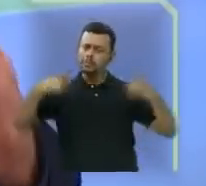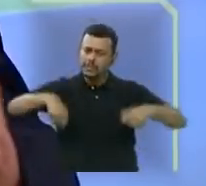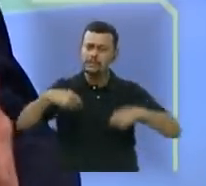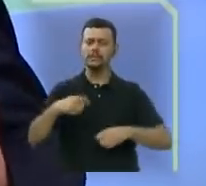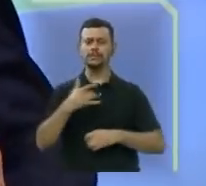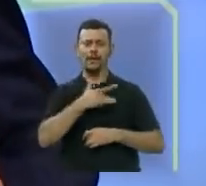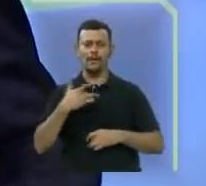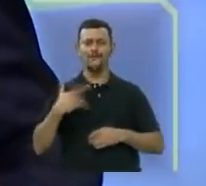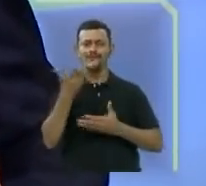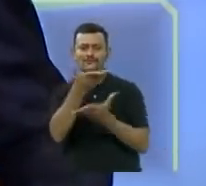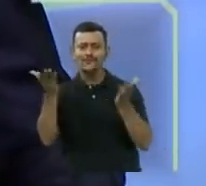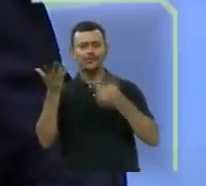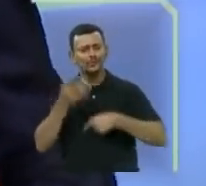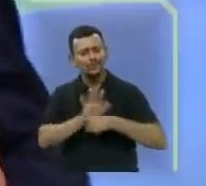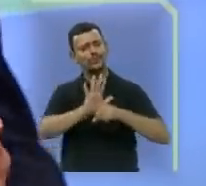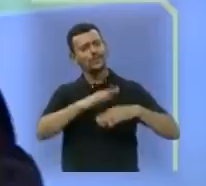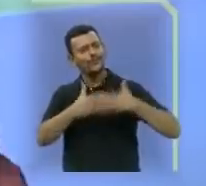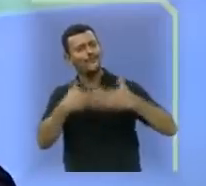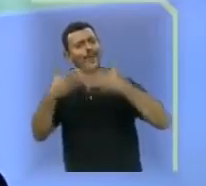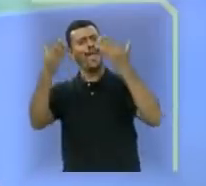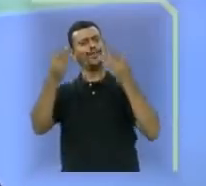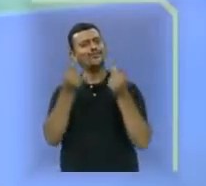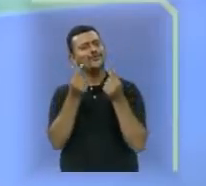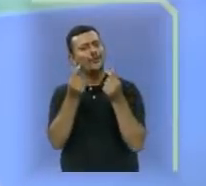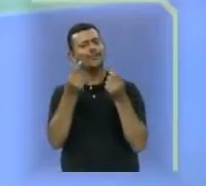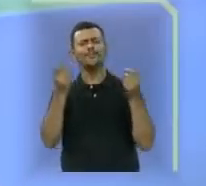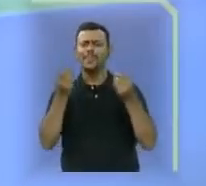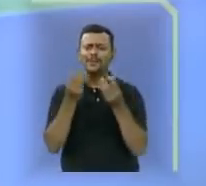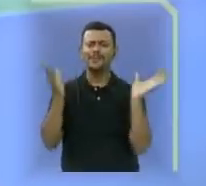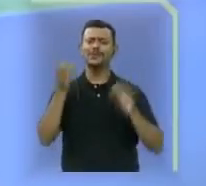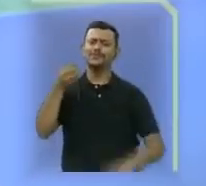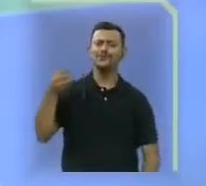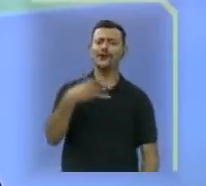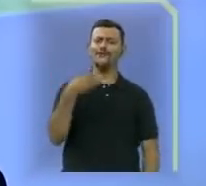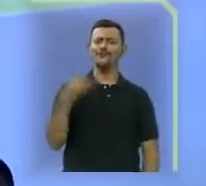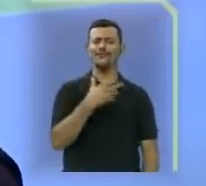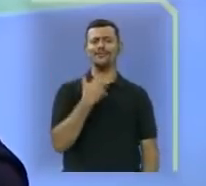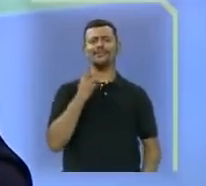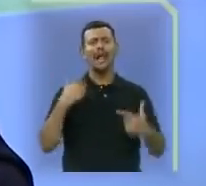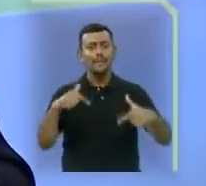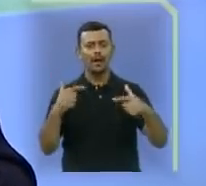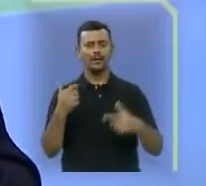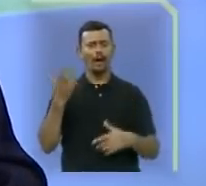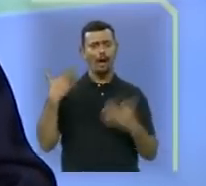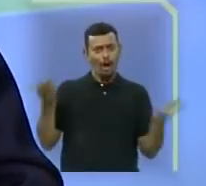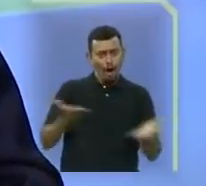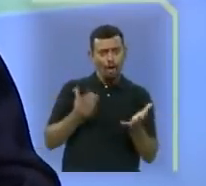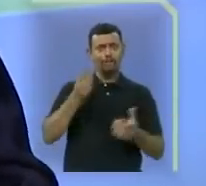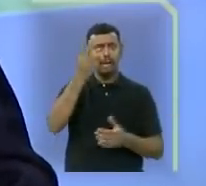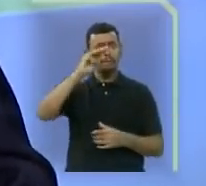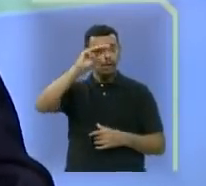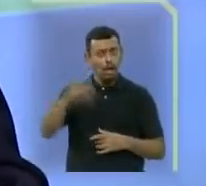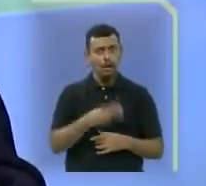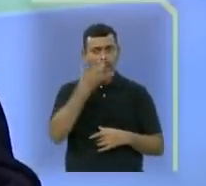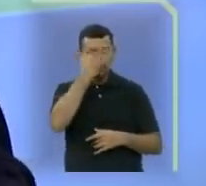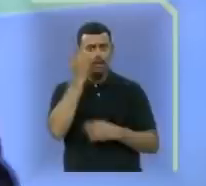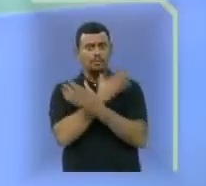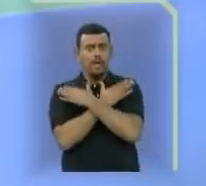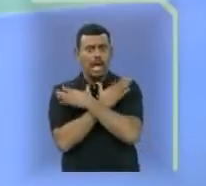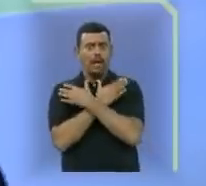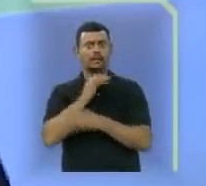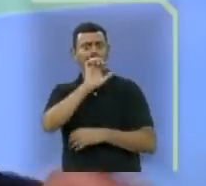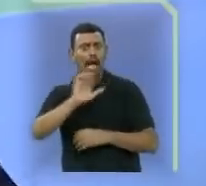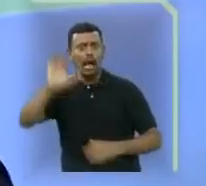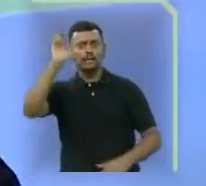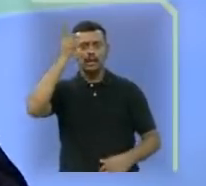e desenvolvimento econômico, gerando milhões de empregos. Nós temos 3,5 milhões de desempregados em São Paulo. Não é brincadeira, não, ficar discutindo o